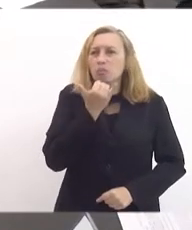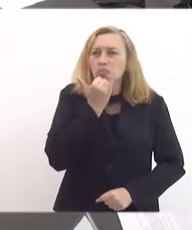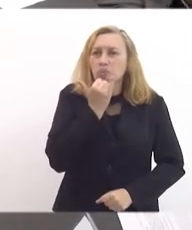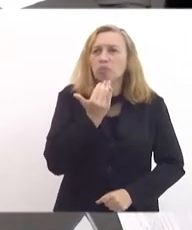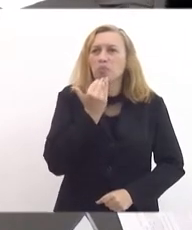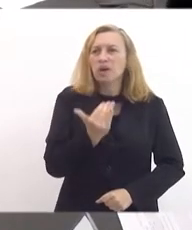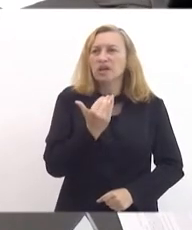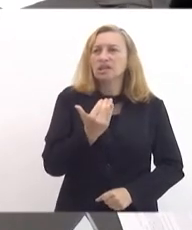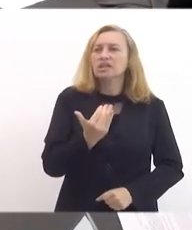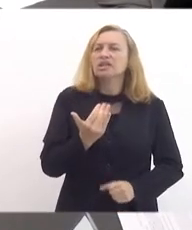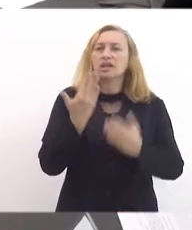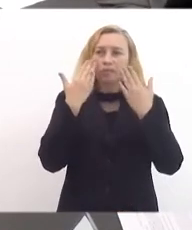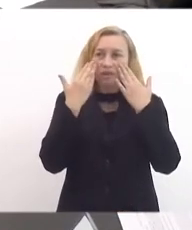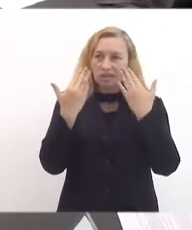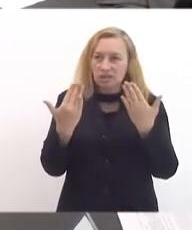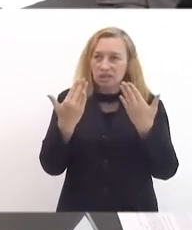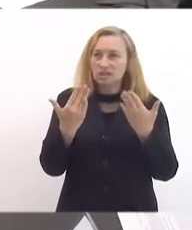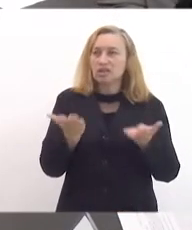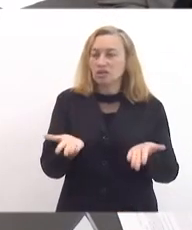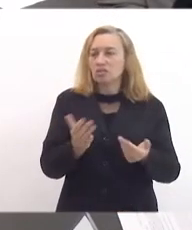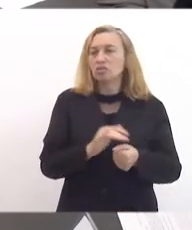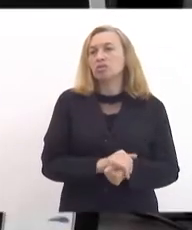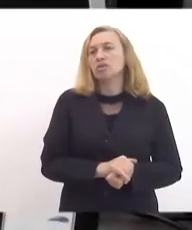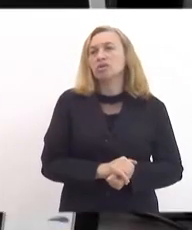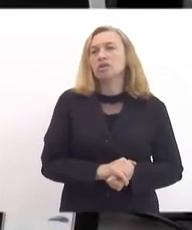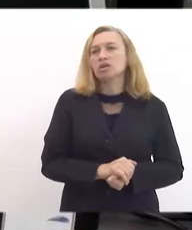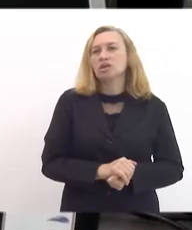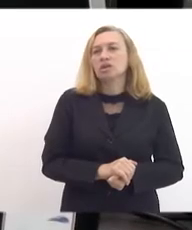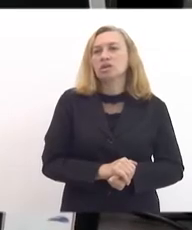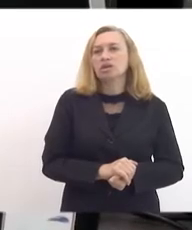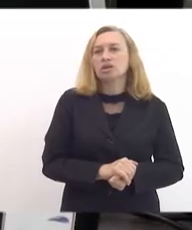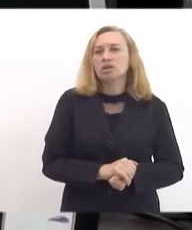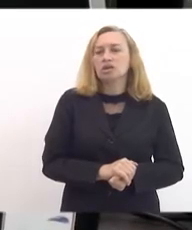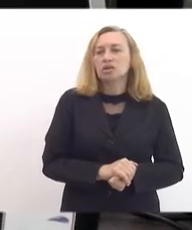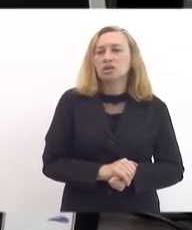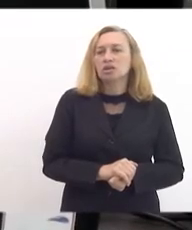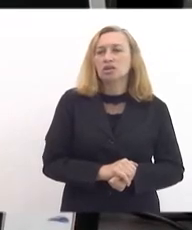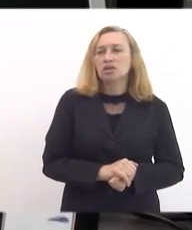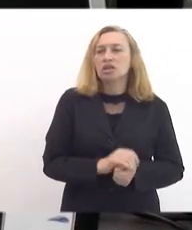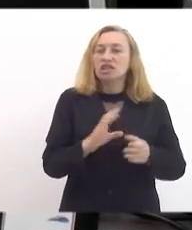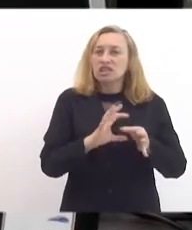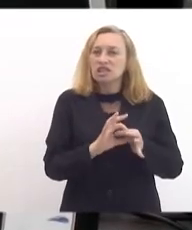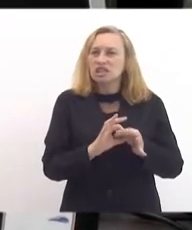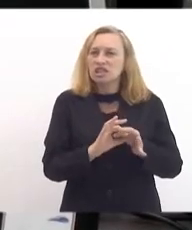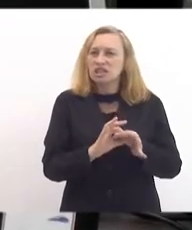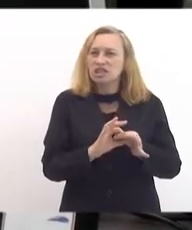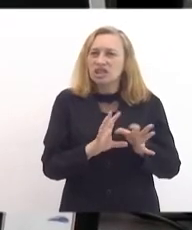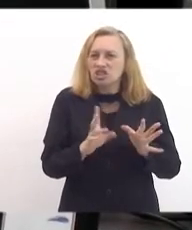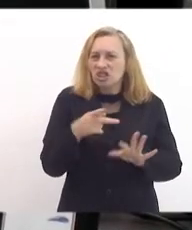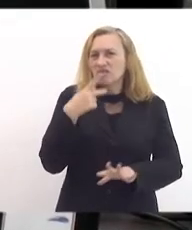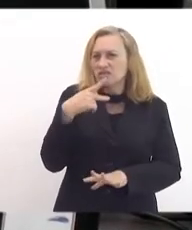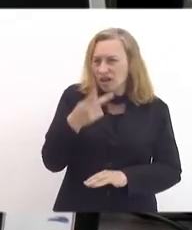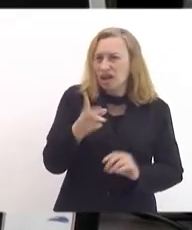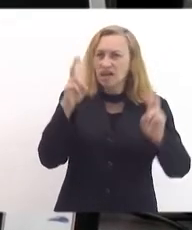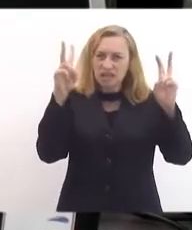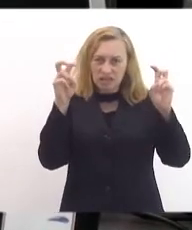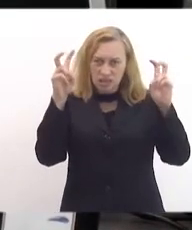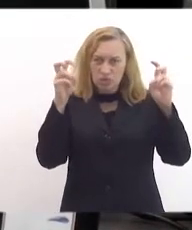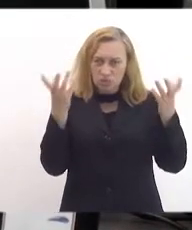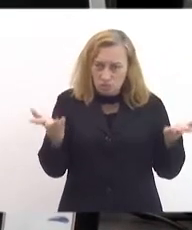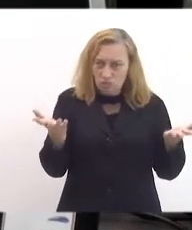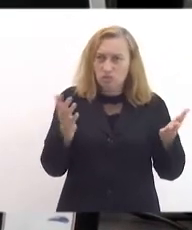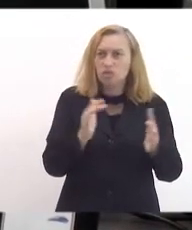discorder na apresentação Talvez eu tenha de algum modo deixado passar essa essa